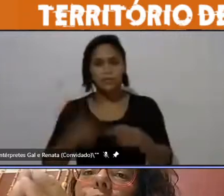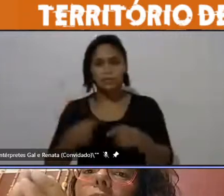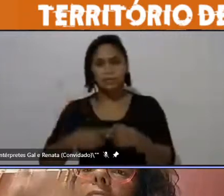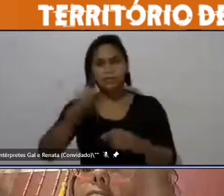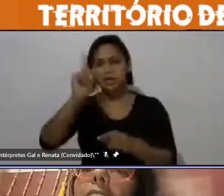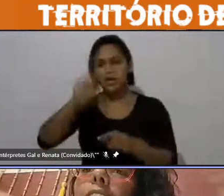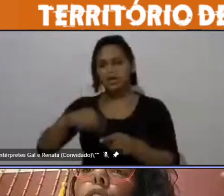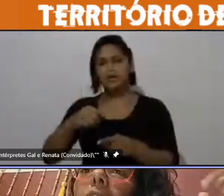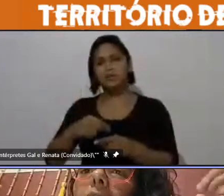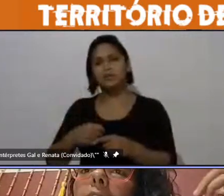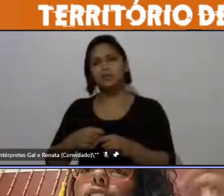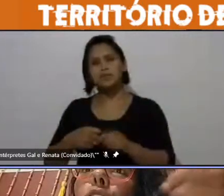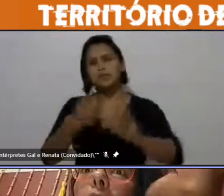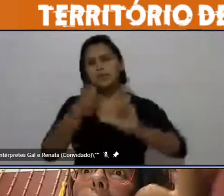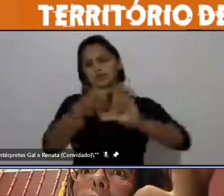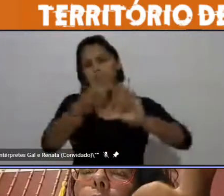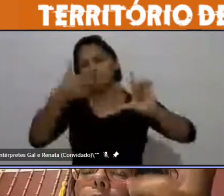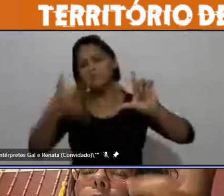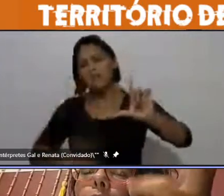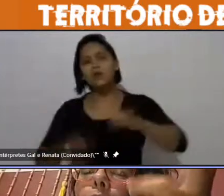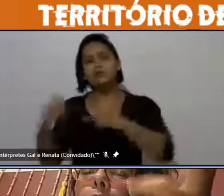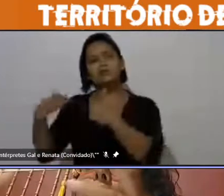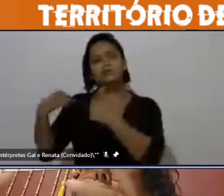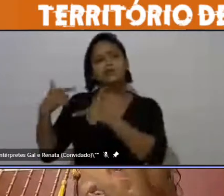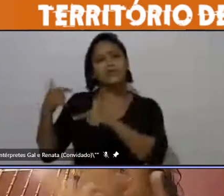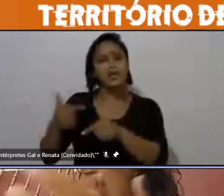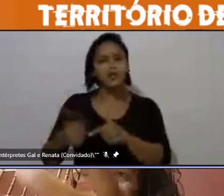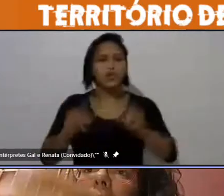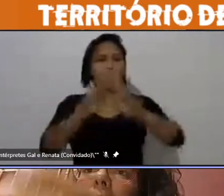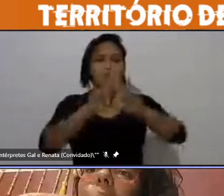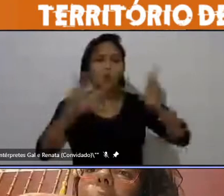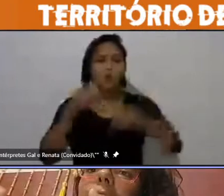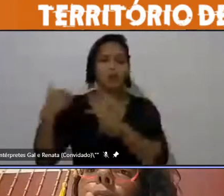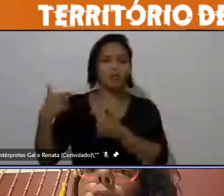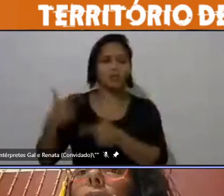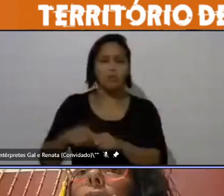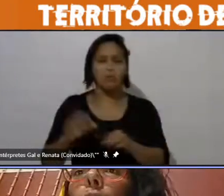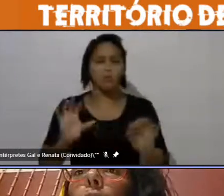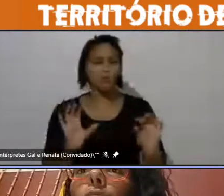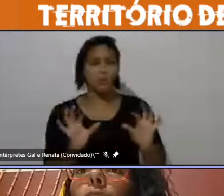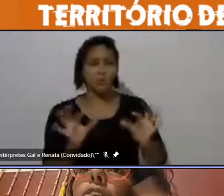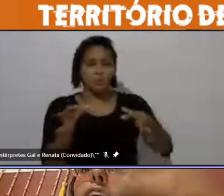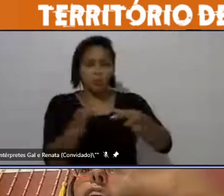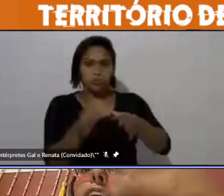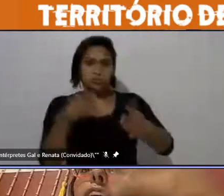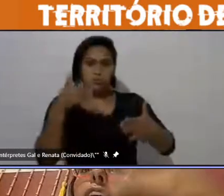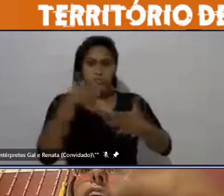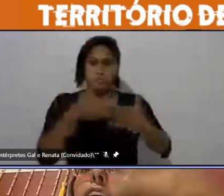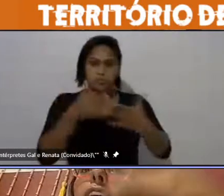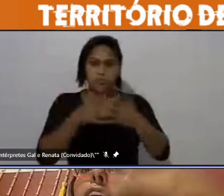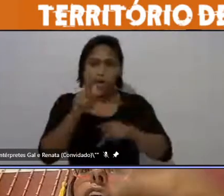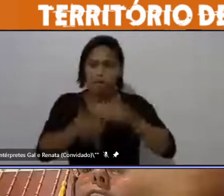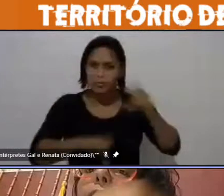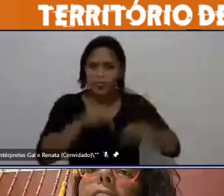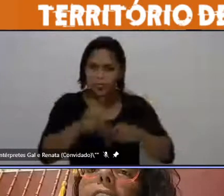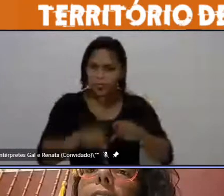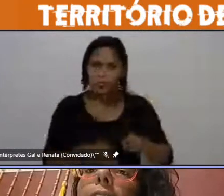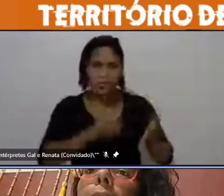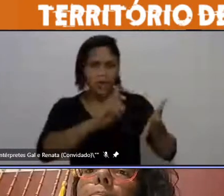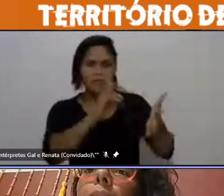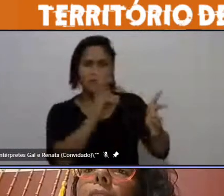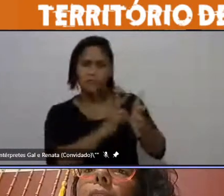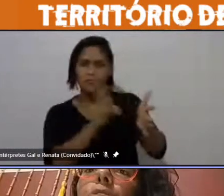essa categoria tradicionais, porque ela aprisiona e parte da população quer ver o índio